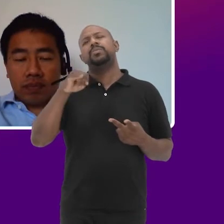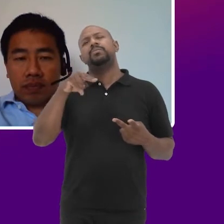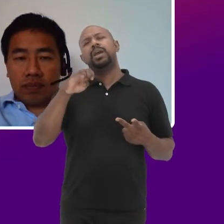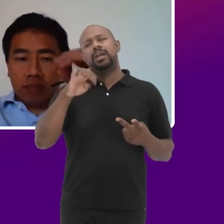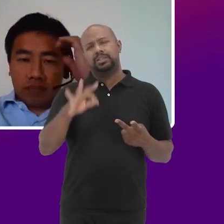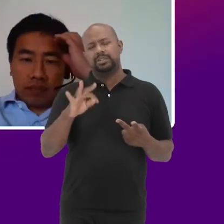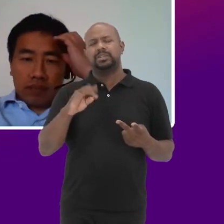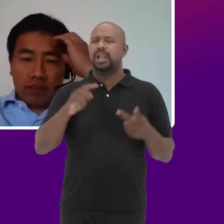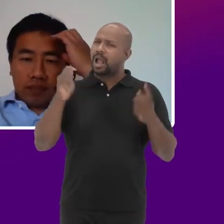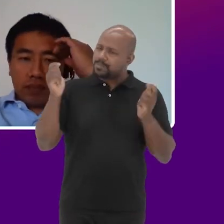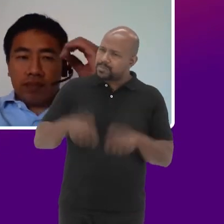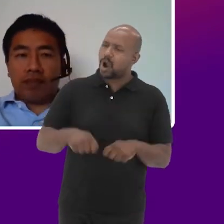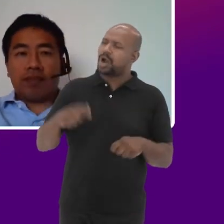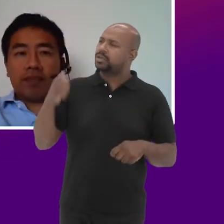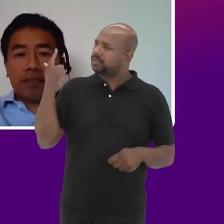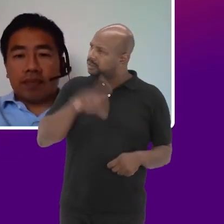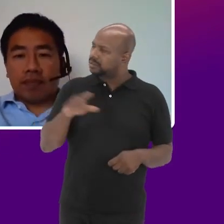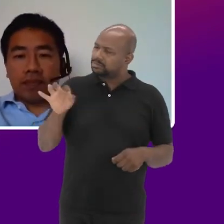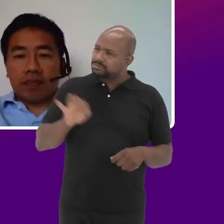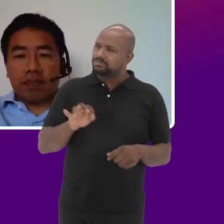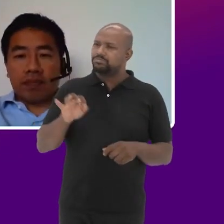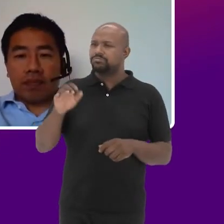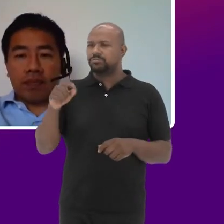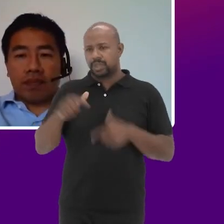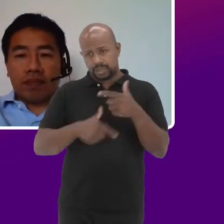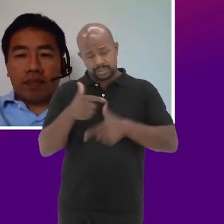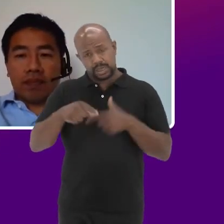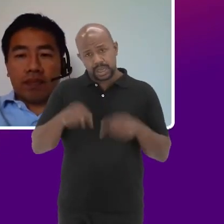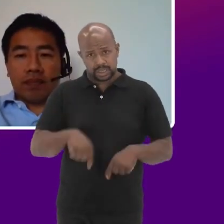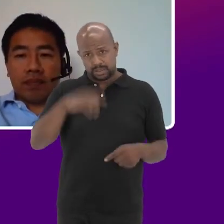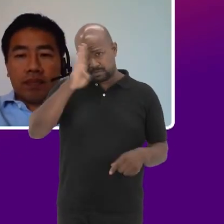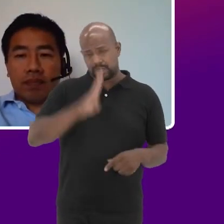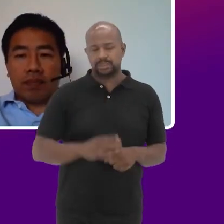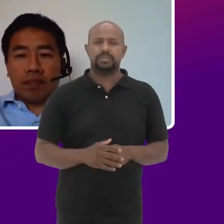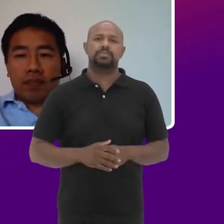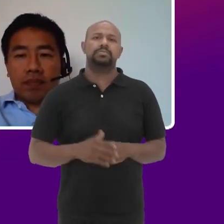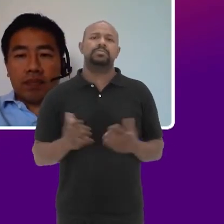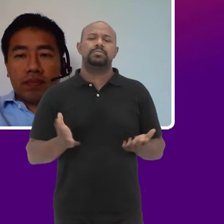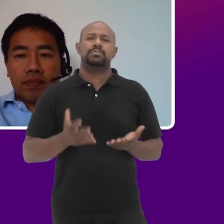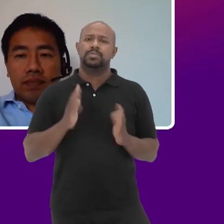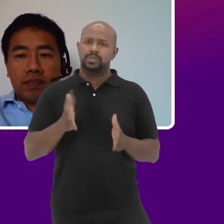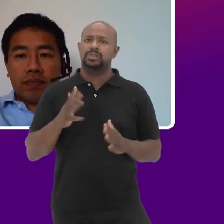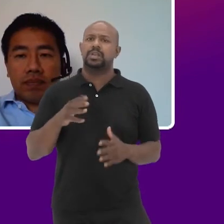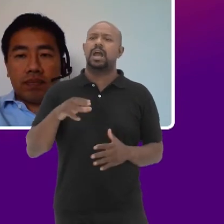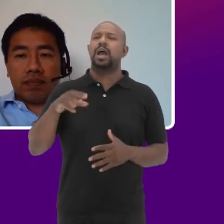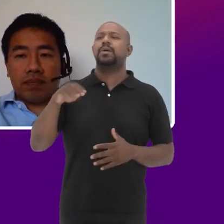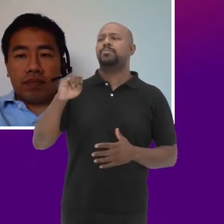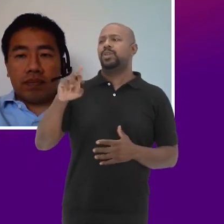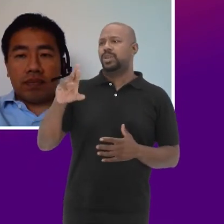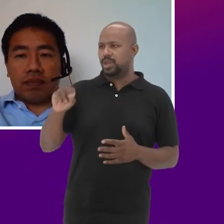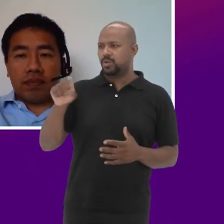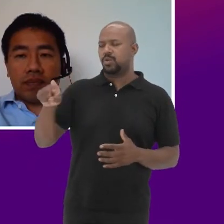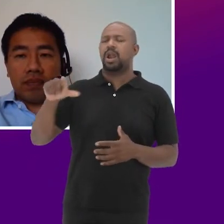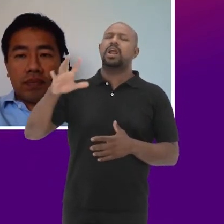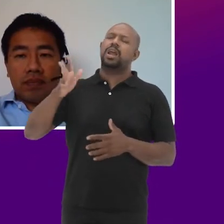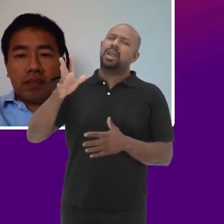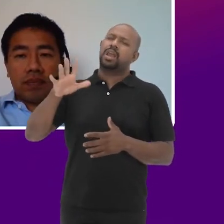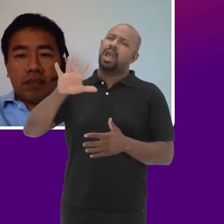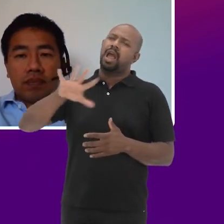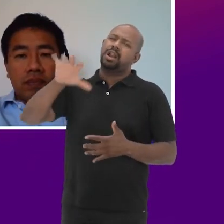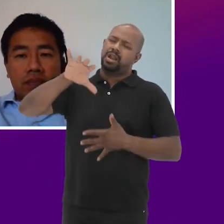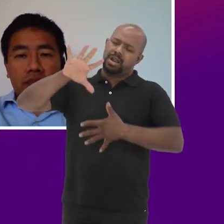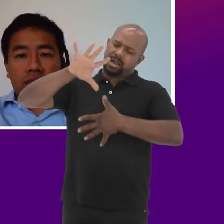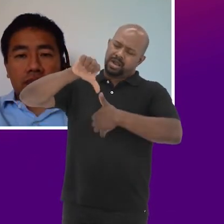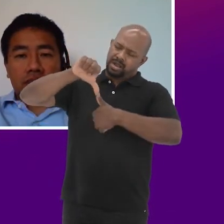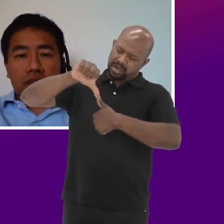INMET, né, a gente vendo essas possibilidades de realização aqui no Brasil. Iniciamos ouvindo a experiência da MicroRisk ali na América